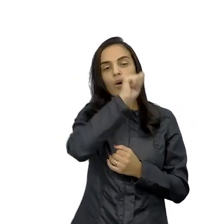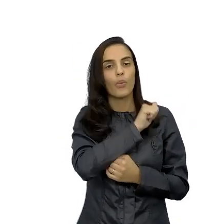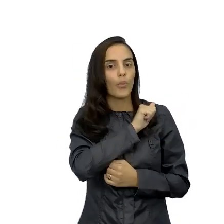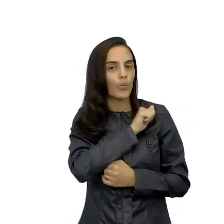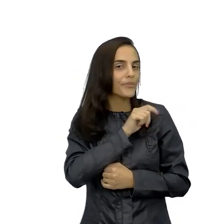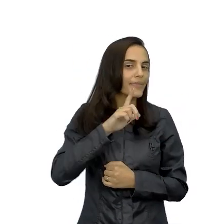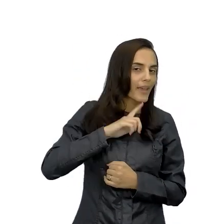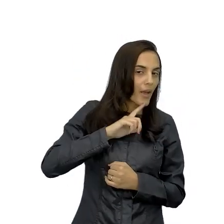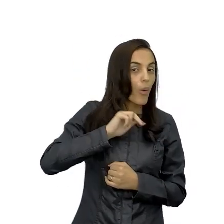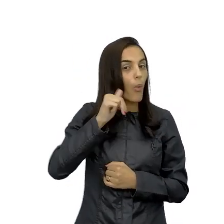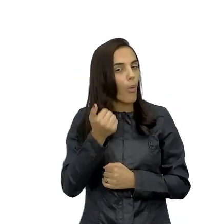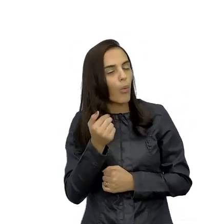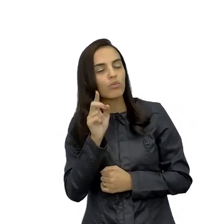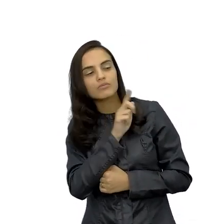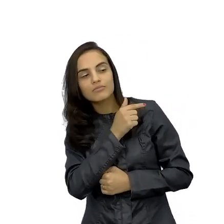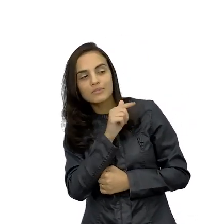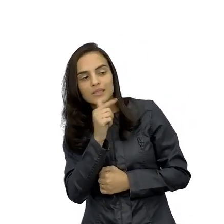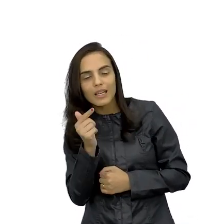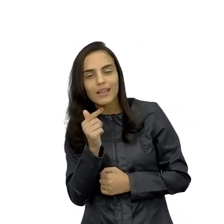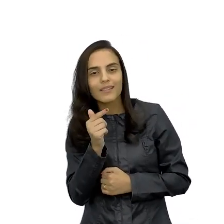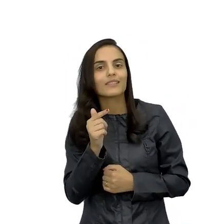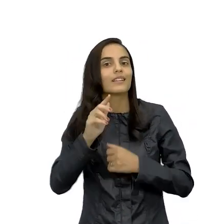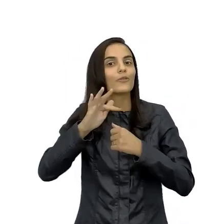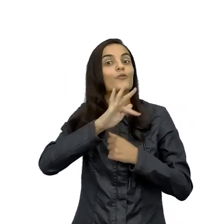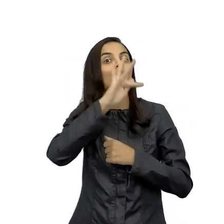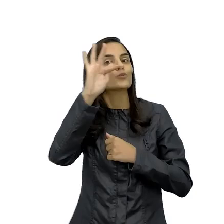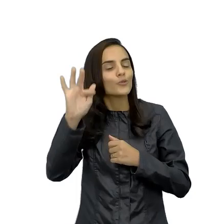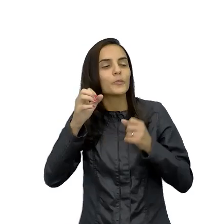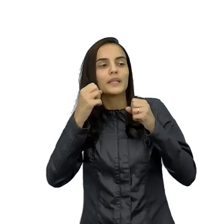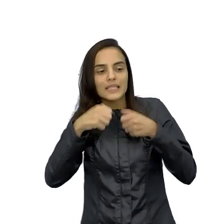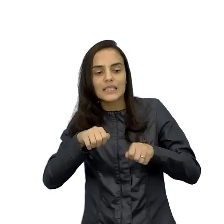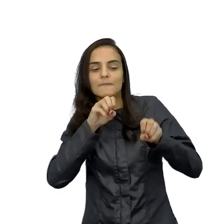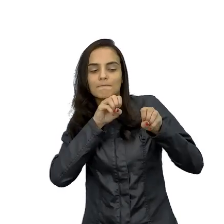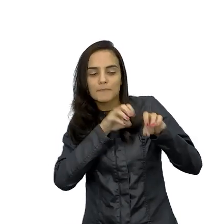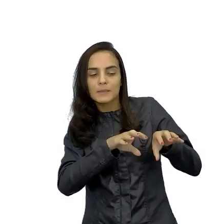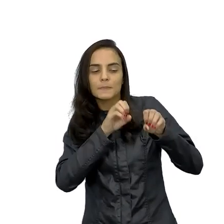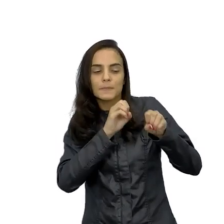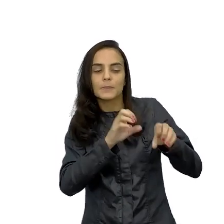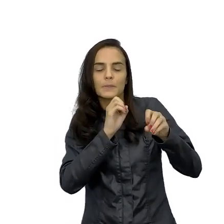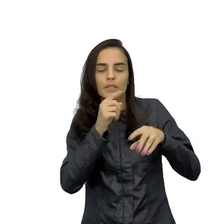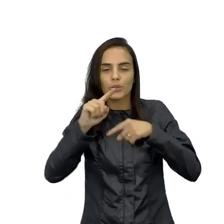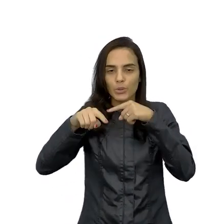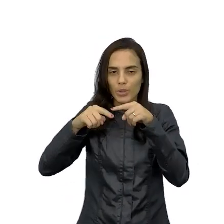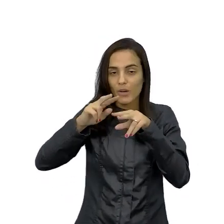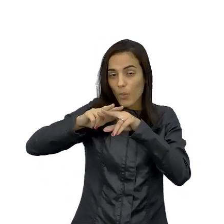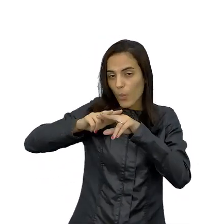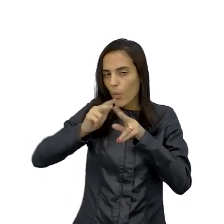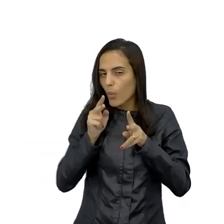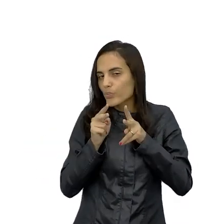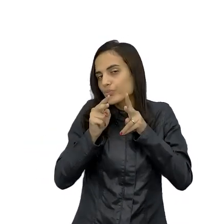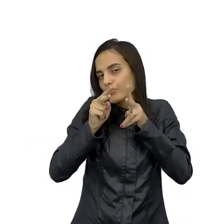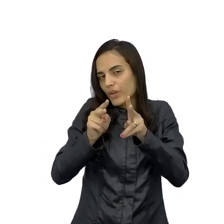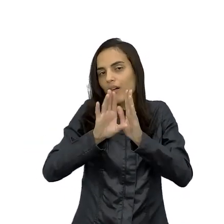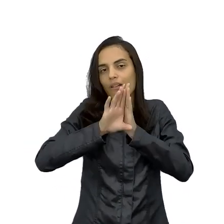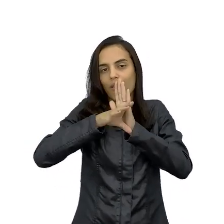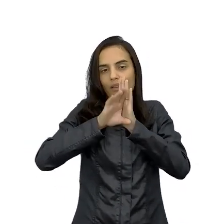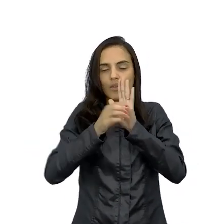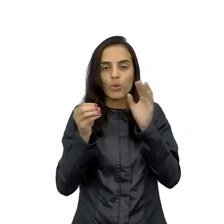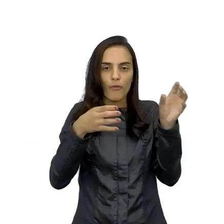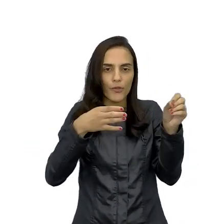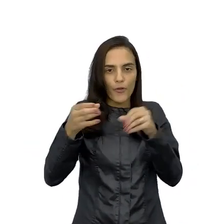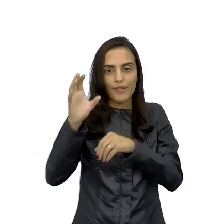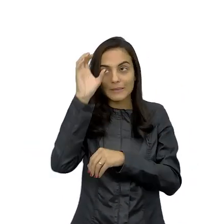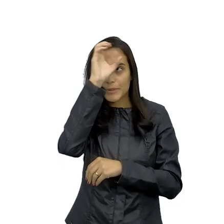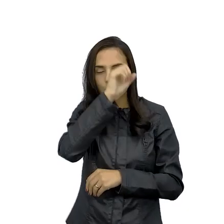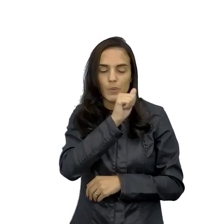aqueles que a gente vai ter que, no fundo, retomar para que a gente possa dar continuidade aos novos conceitos, às novas aprendizagens